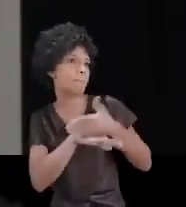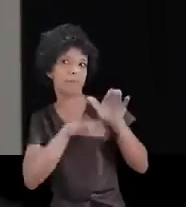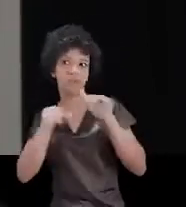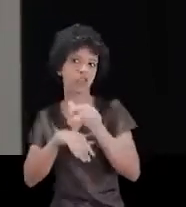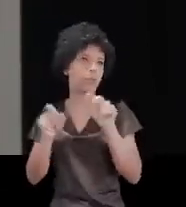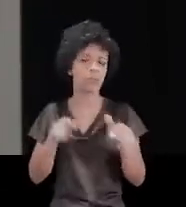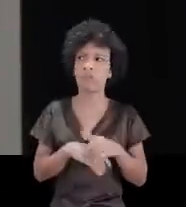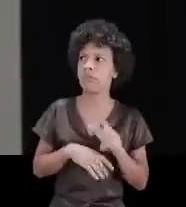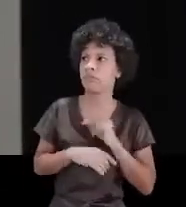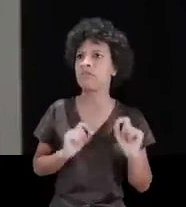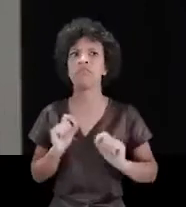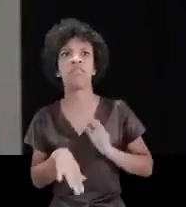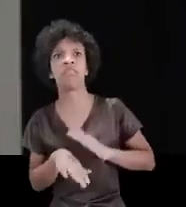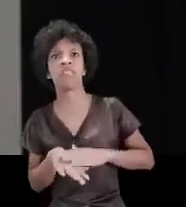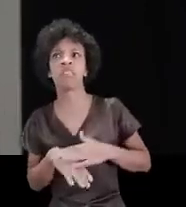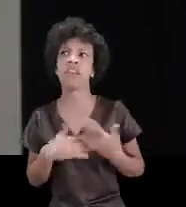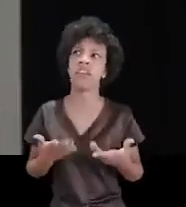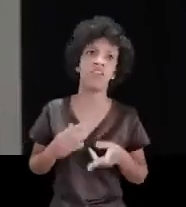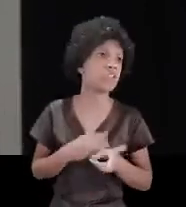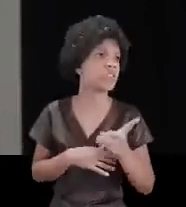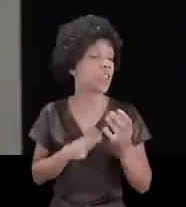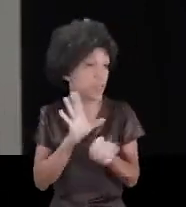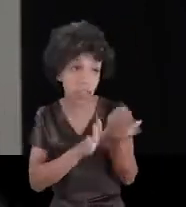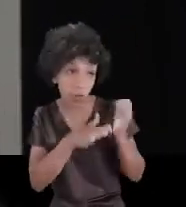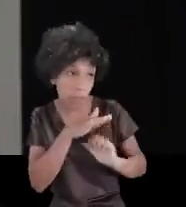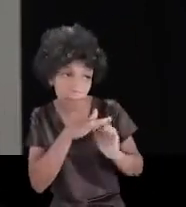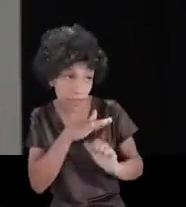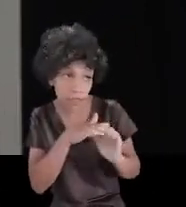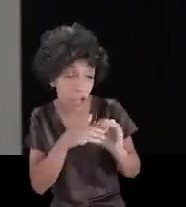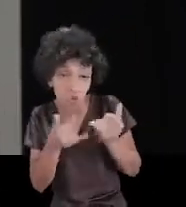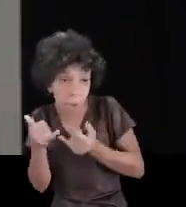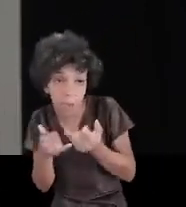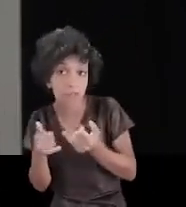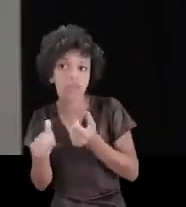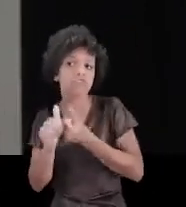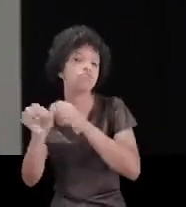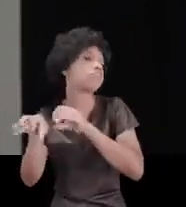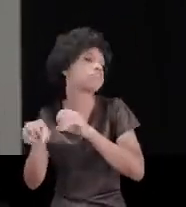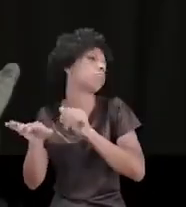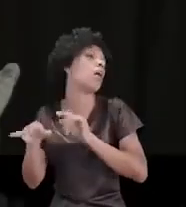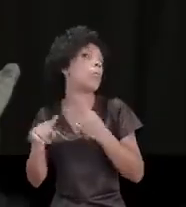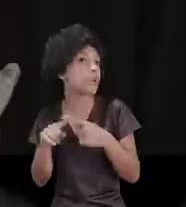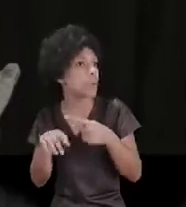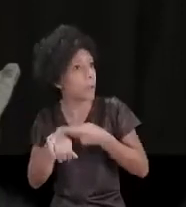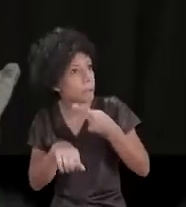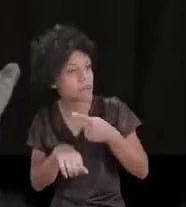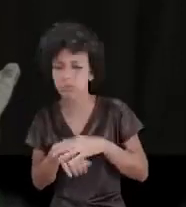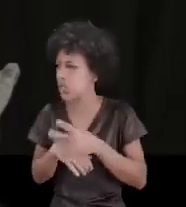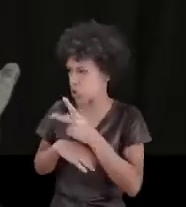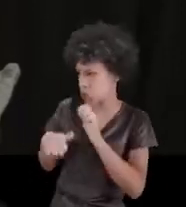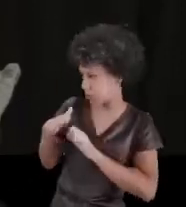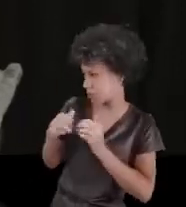eu ficava meu Deus o que eu vou fazer vou seguir e com isso nasceu a empresa de uma brincadeira que eu fiz meu seguidores porque deu premiação e a sua empresa